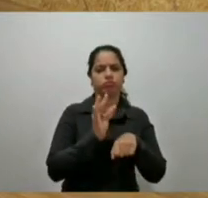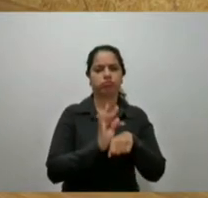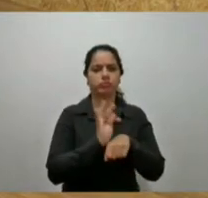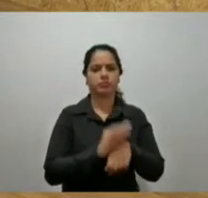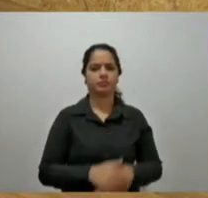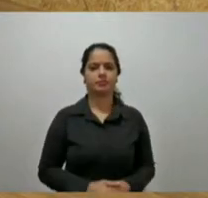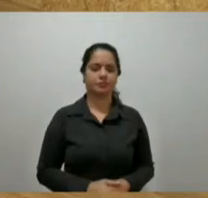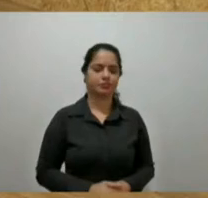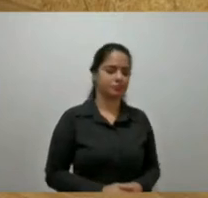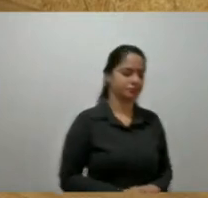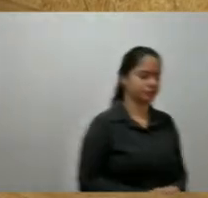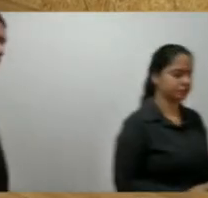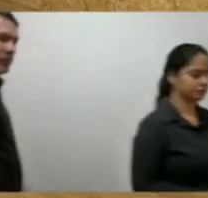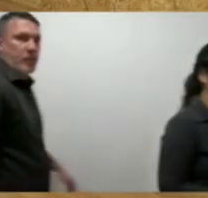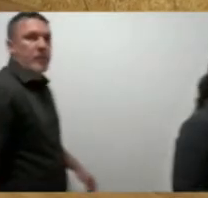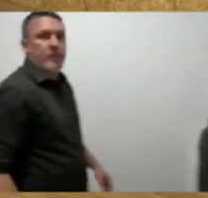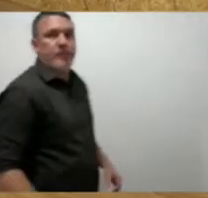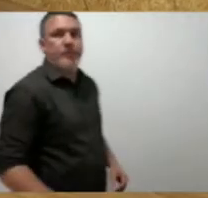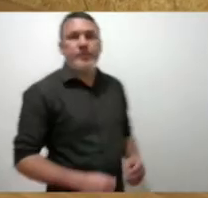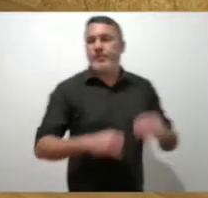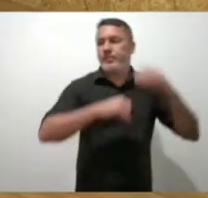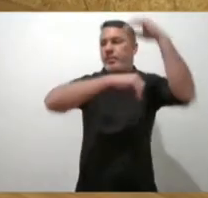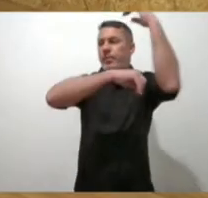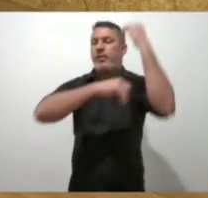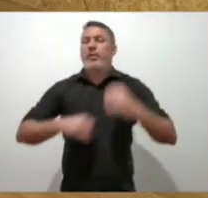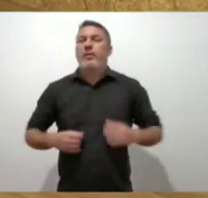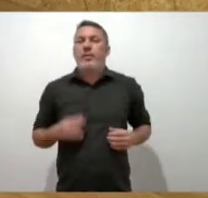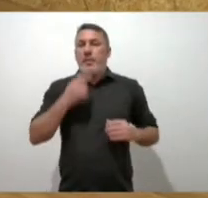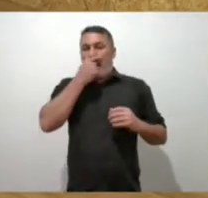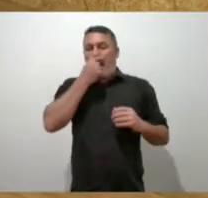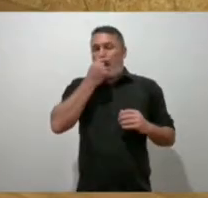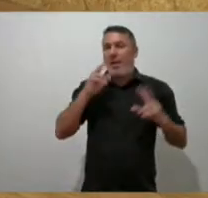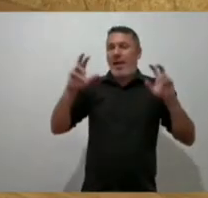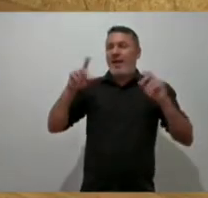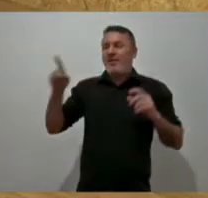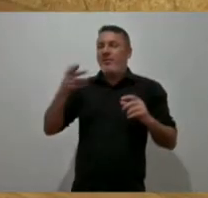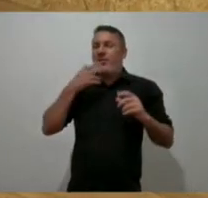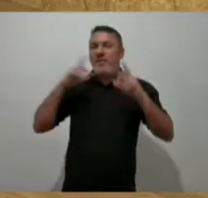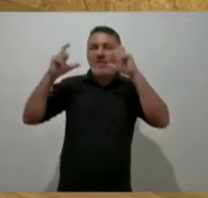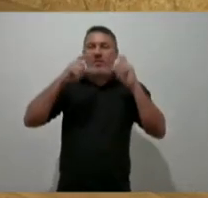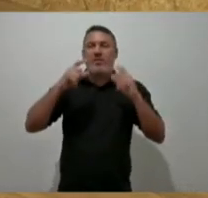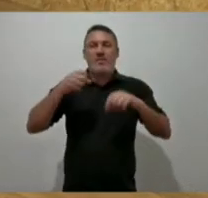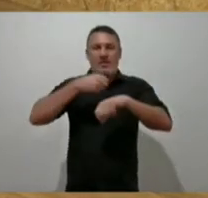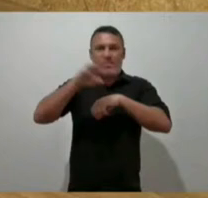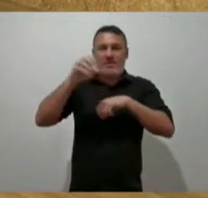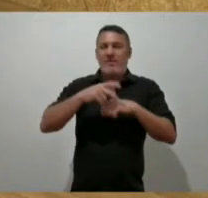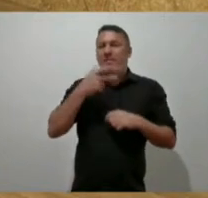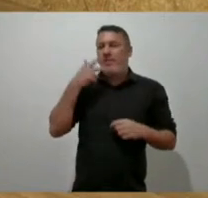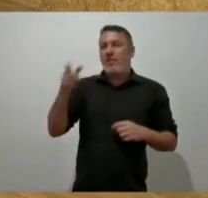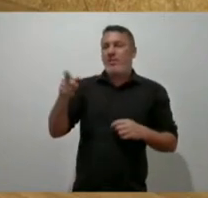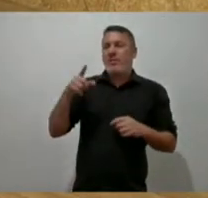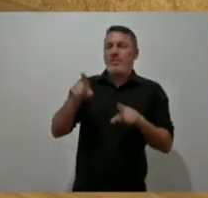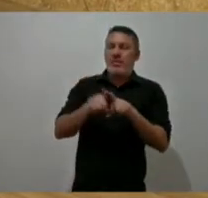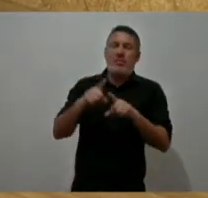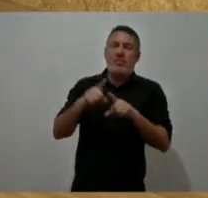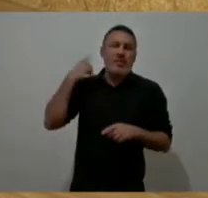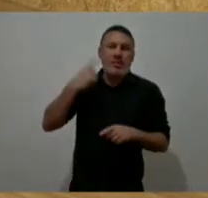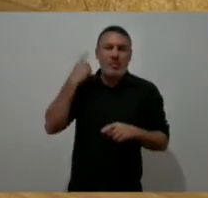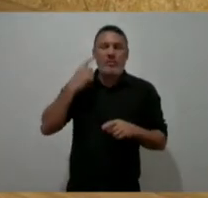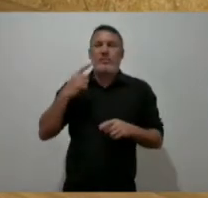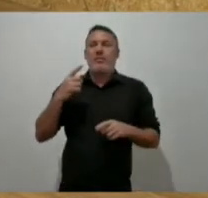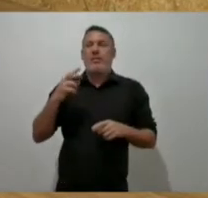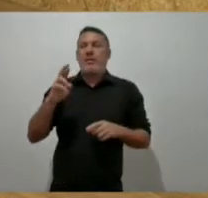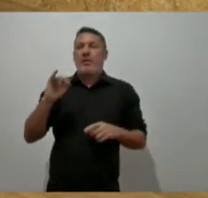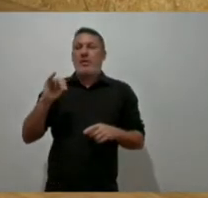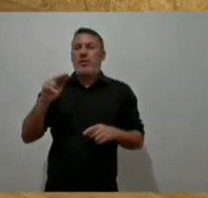da questão de educação, inclusive que o Salgado falou há pouco, o Rigoni é uma pessoa que estuda muito essa questão de educação, né,